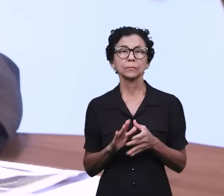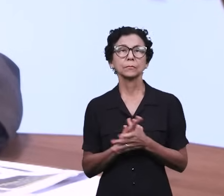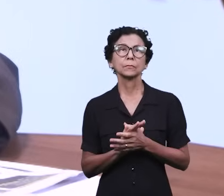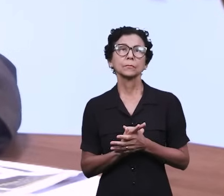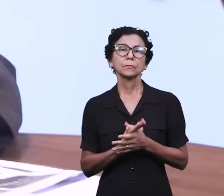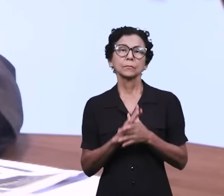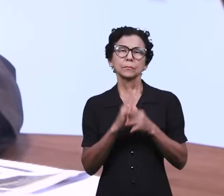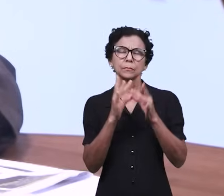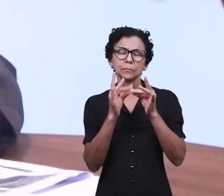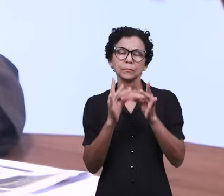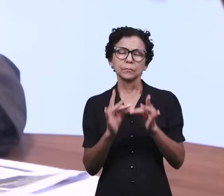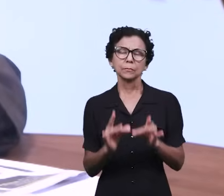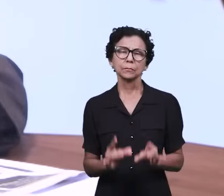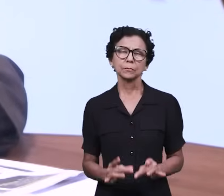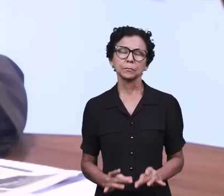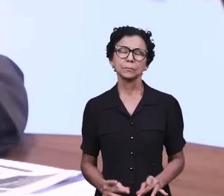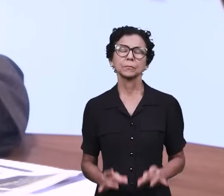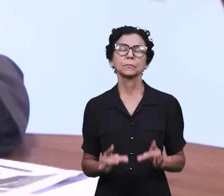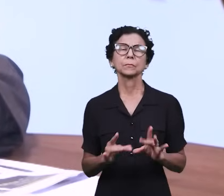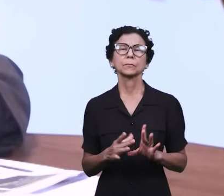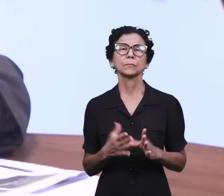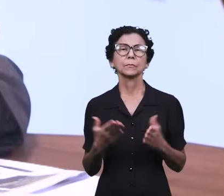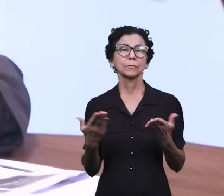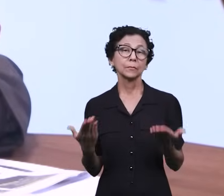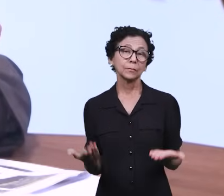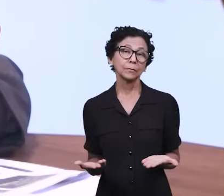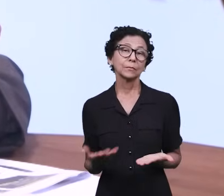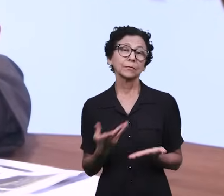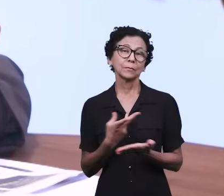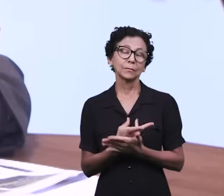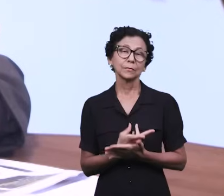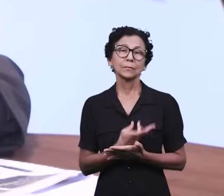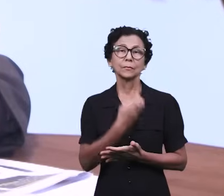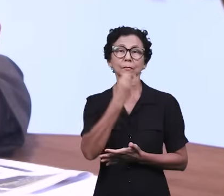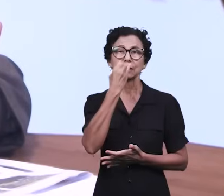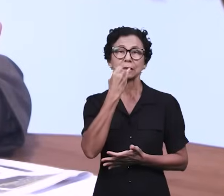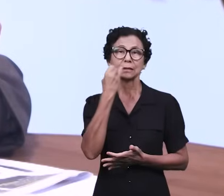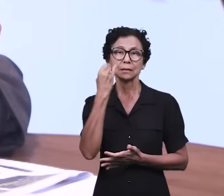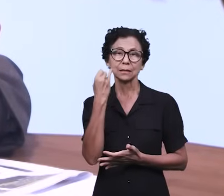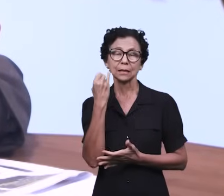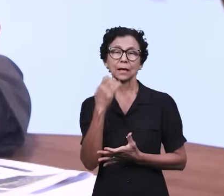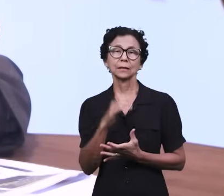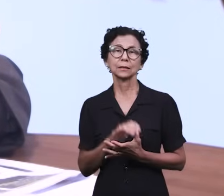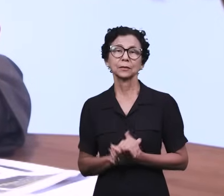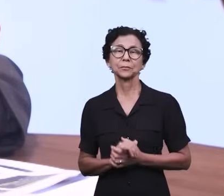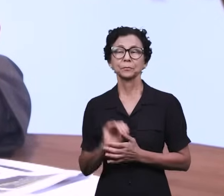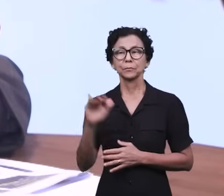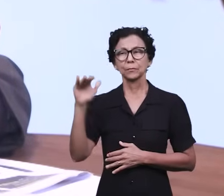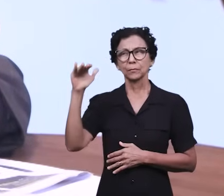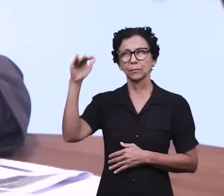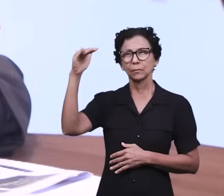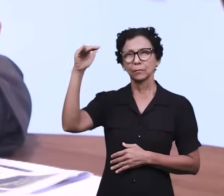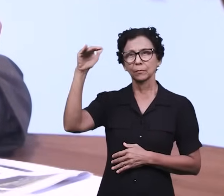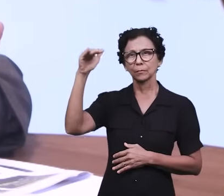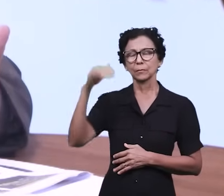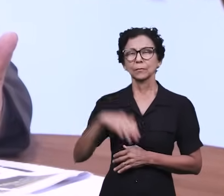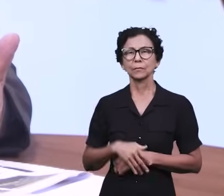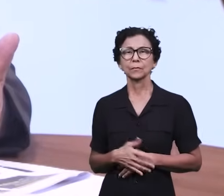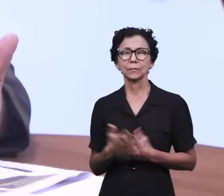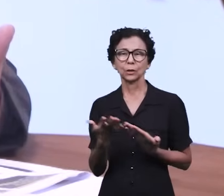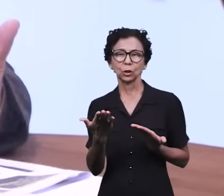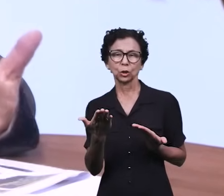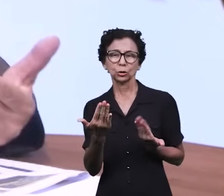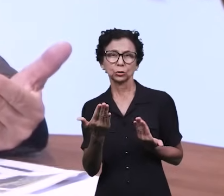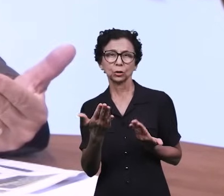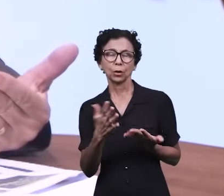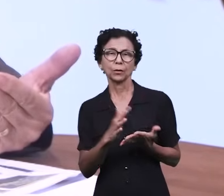de Isaque, quando se tornou já um rapaz, o Senhor manda que ele